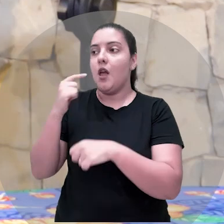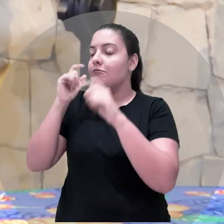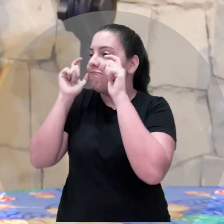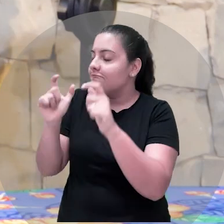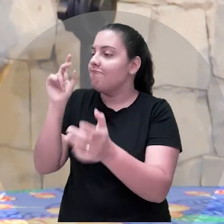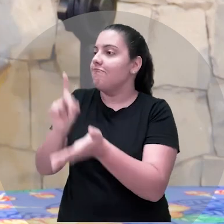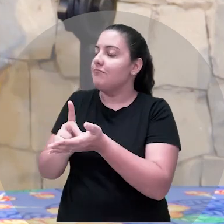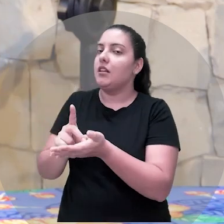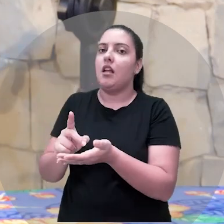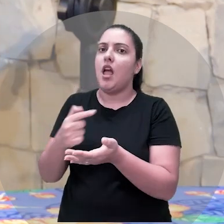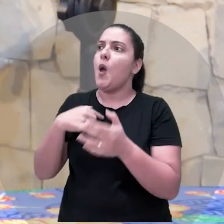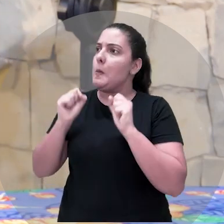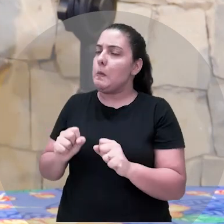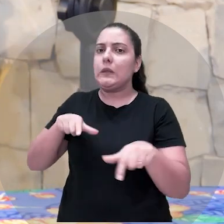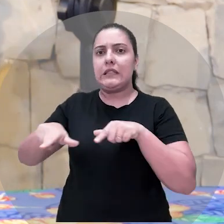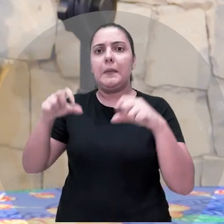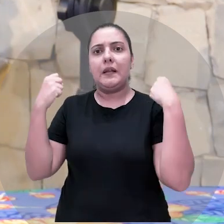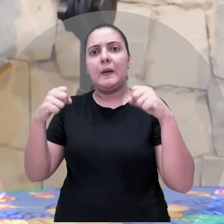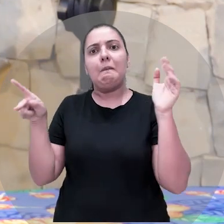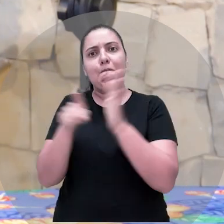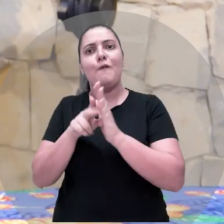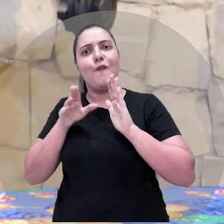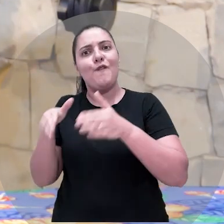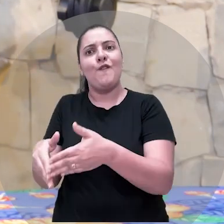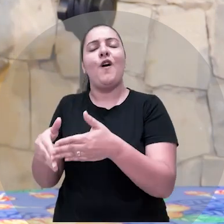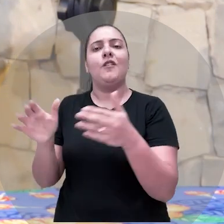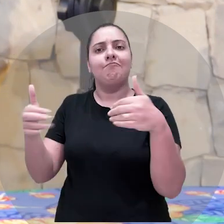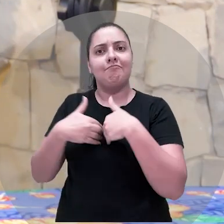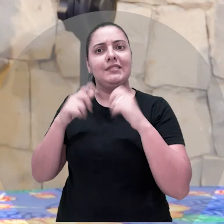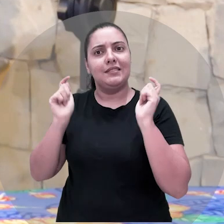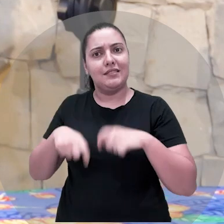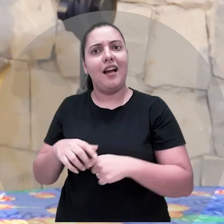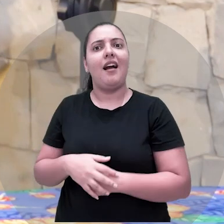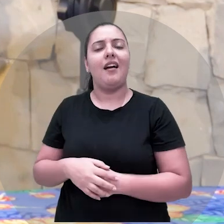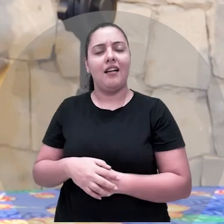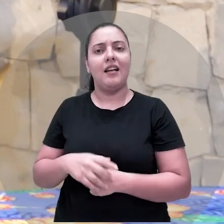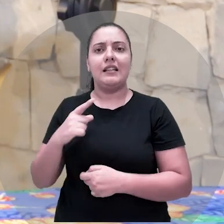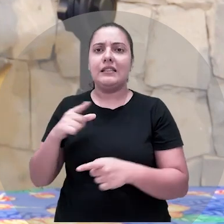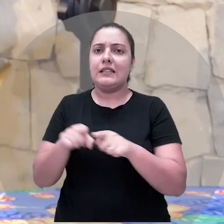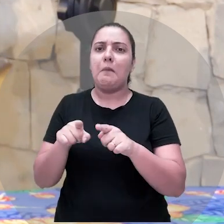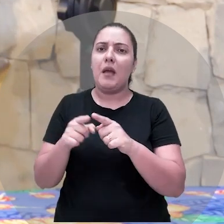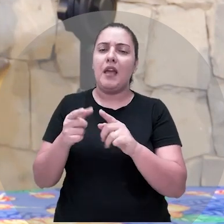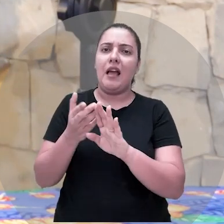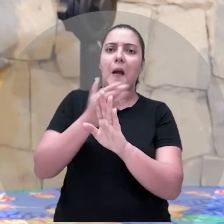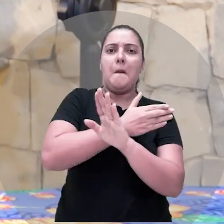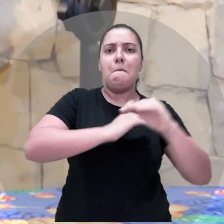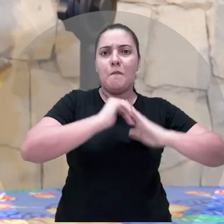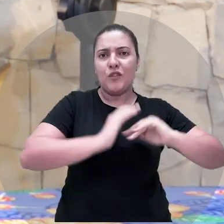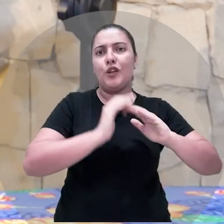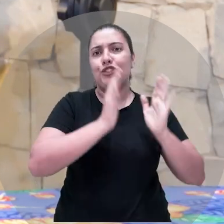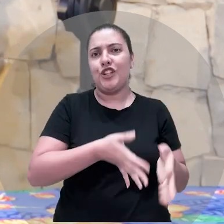clínicas uma clínica já trabalhei em outra também mas atualmente Eu trabalho em uma clínica só só sobre